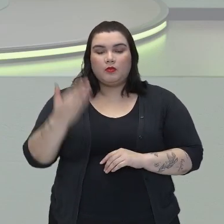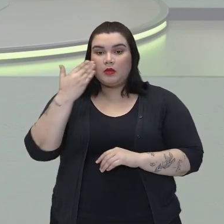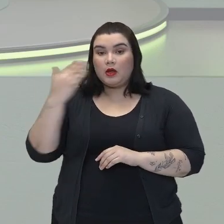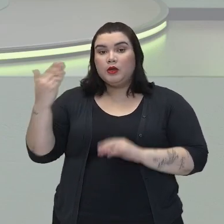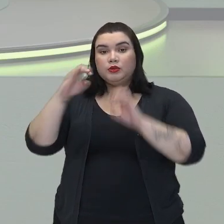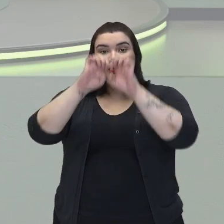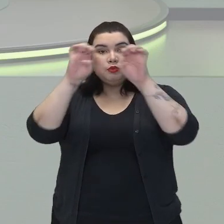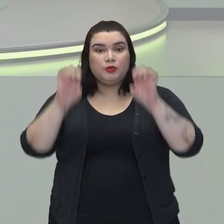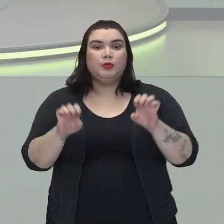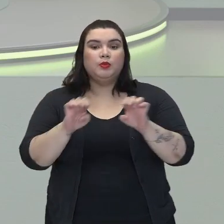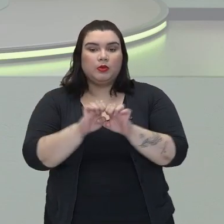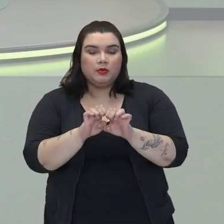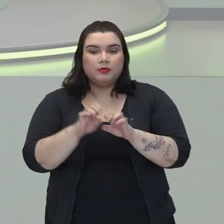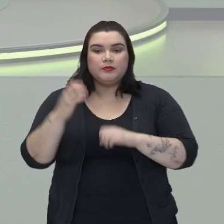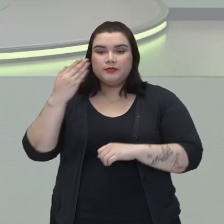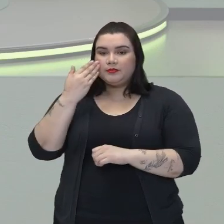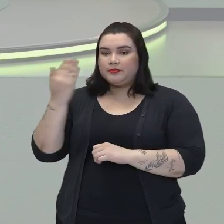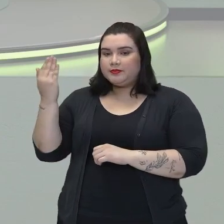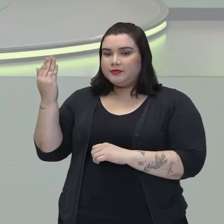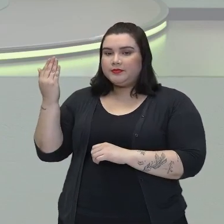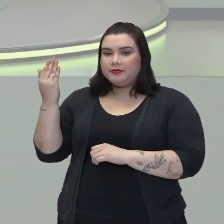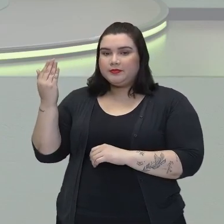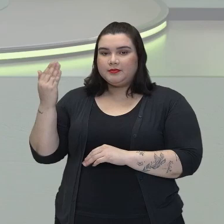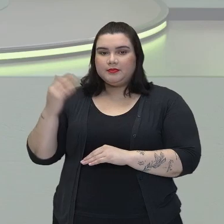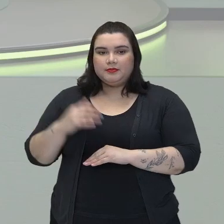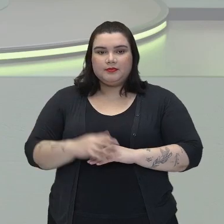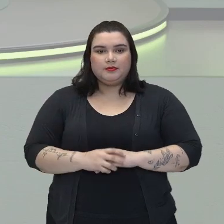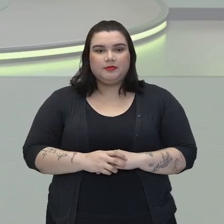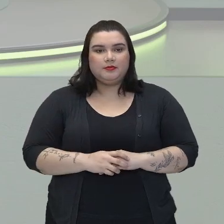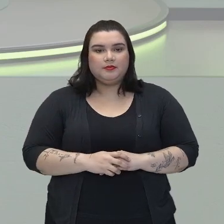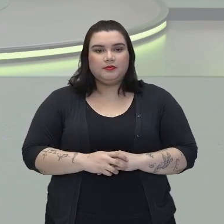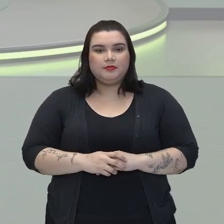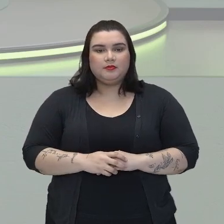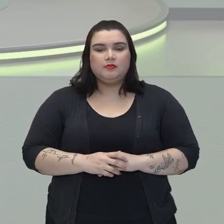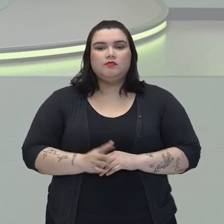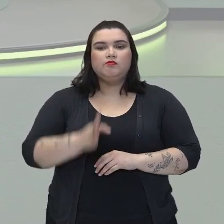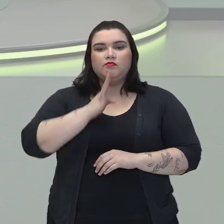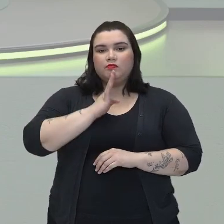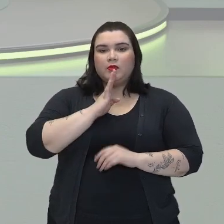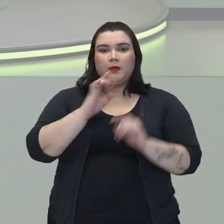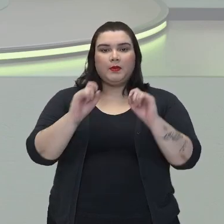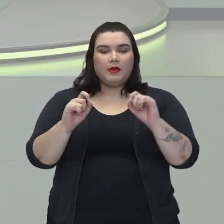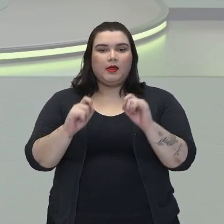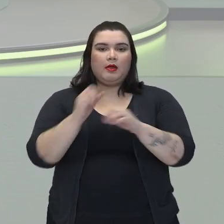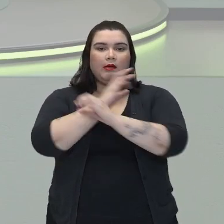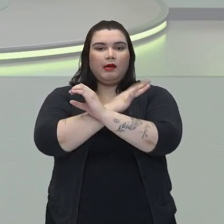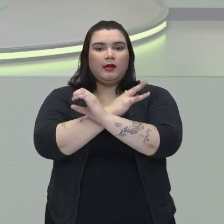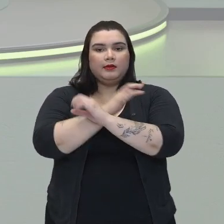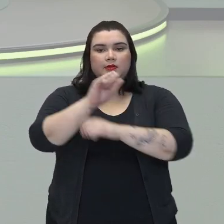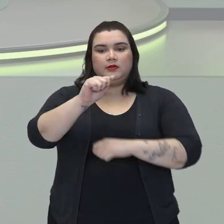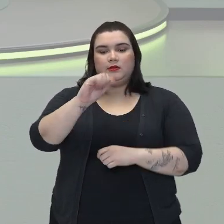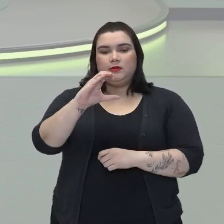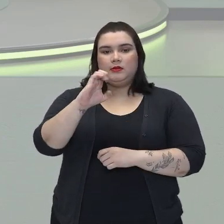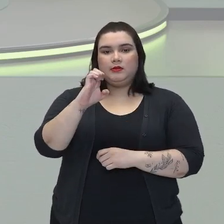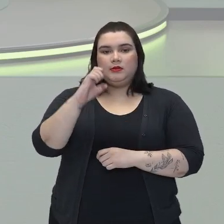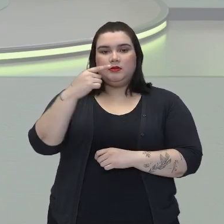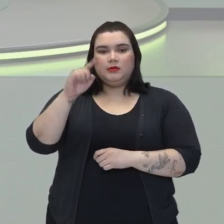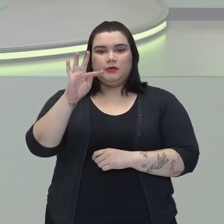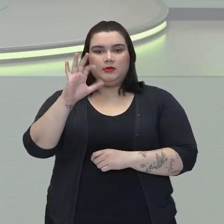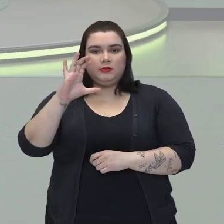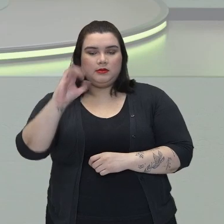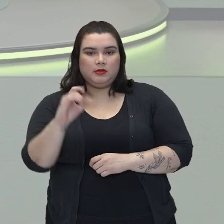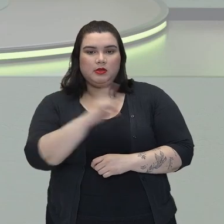fórmula estrutural do ácido etanóico e conhecido como o ácido acético. Tem 2 carbonos